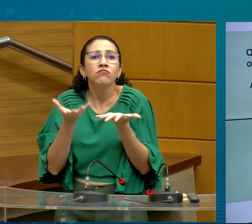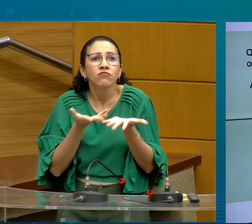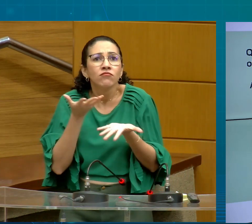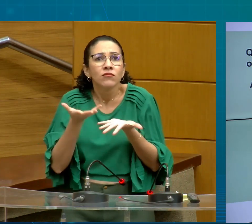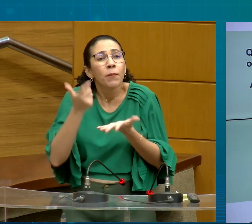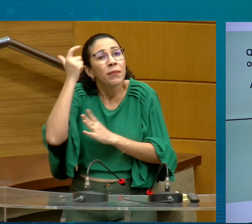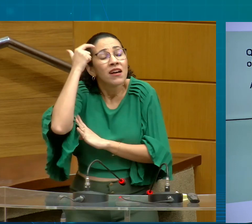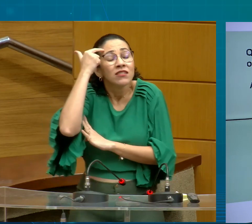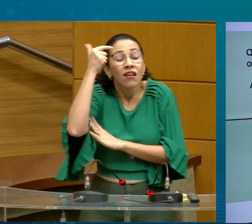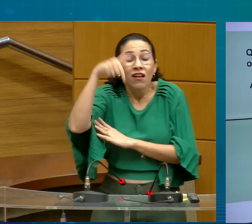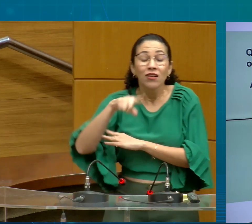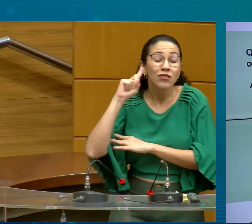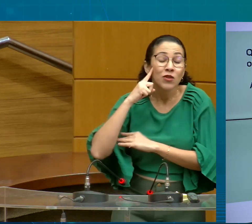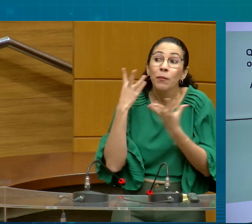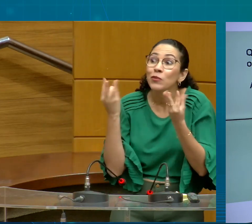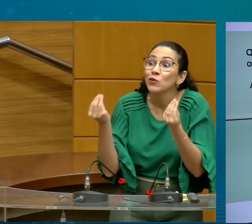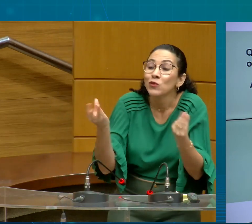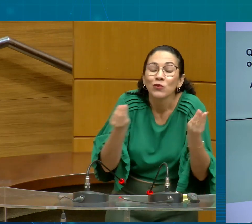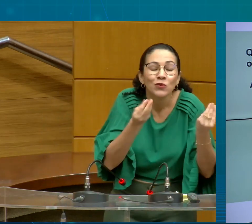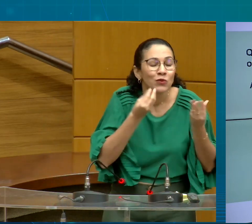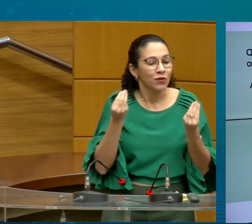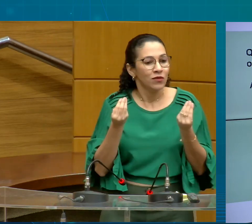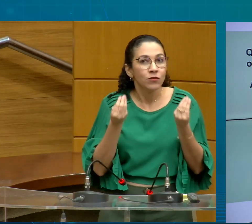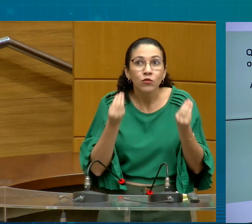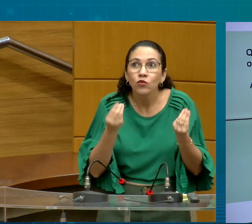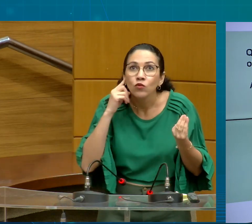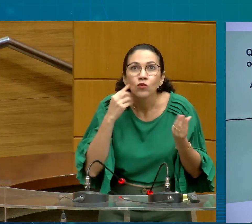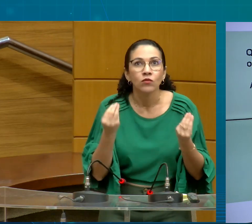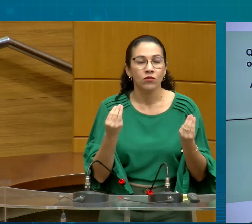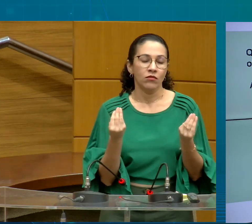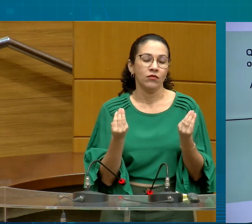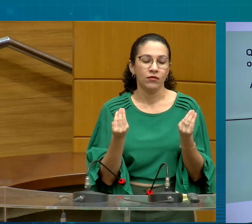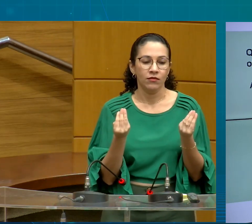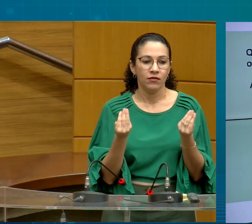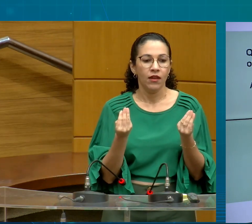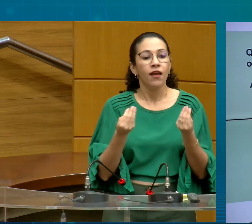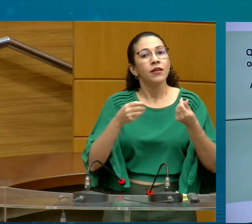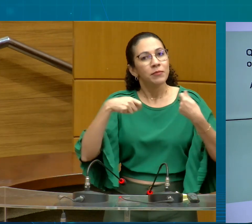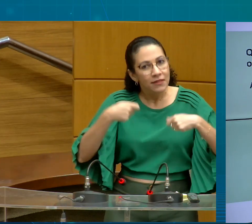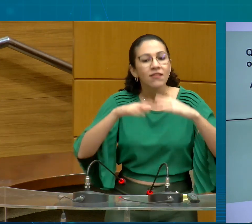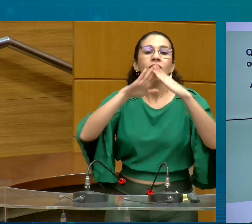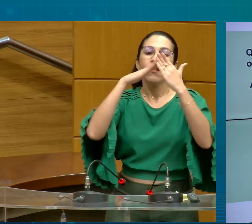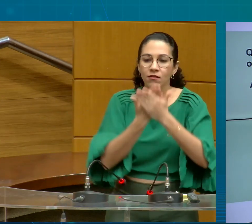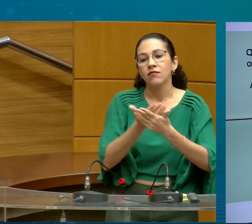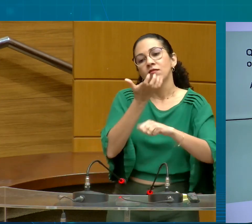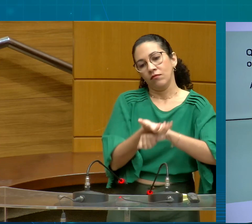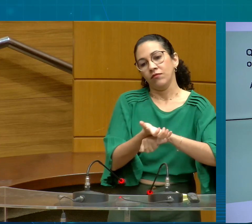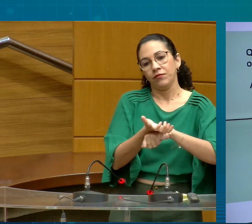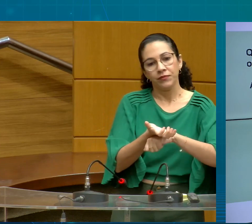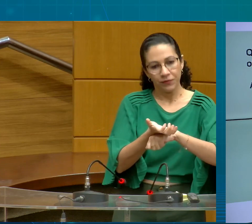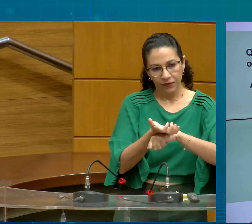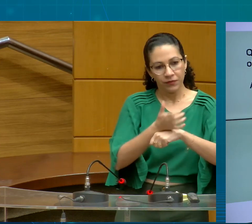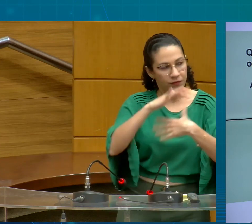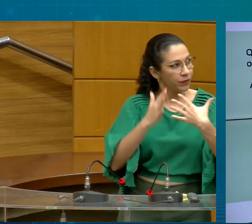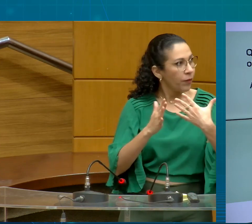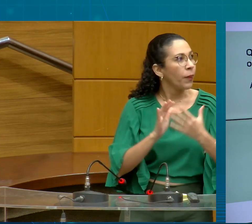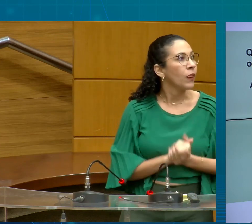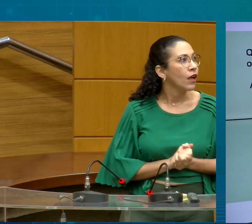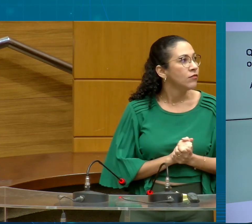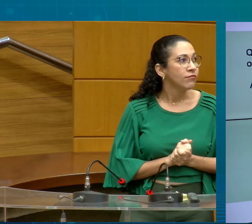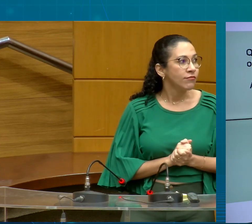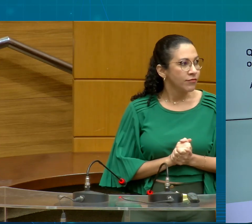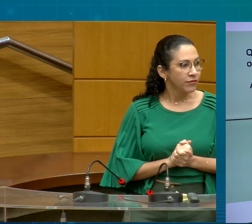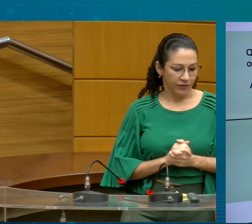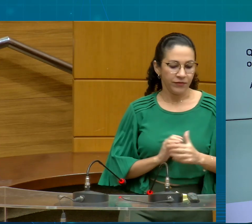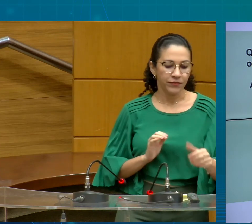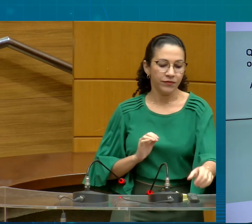obrigatória. Inglês é uma matéria obrigatória, tá certo. Mas eu penso, e os surdos, né? Existem muitos surdos. Por que a